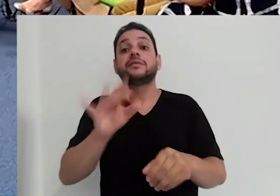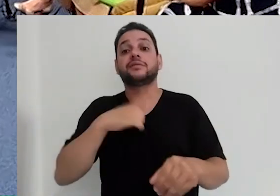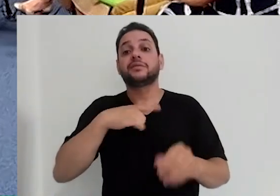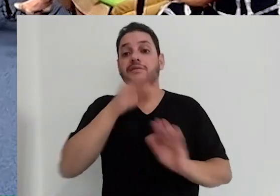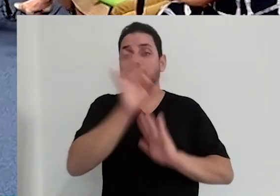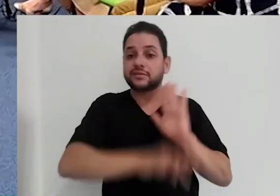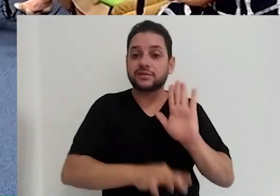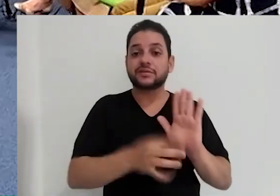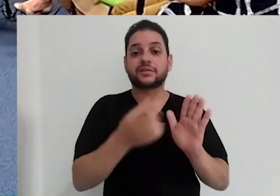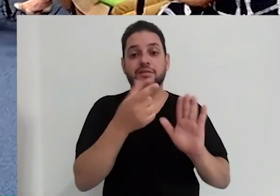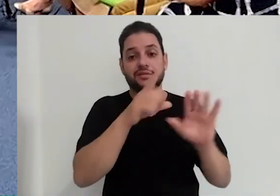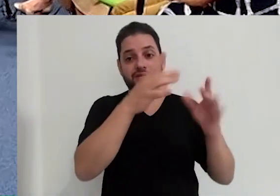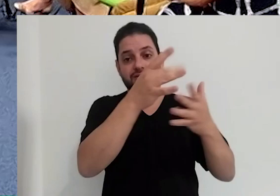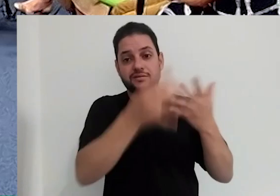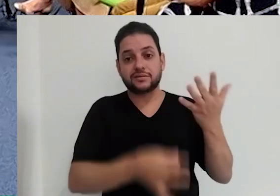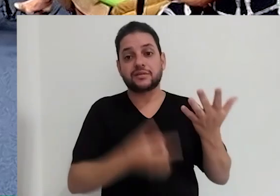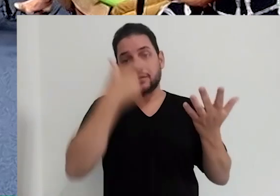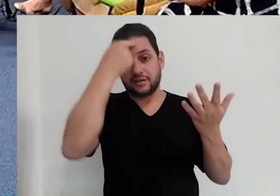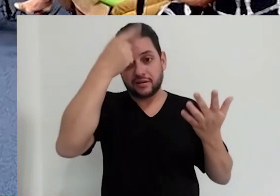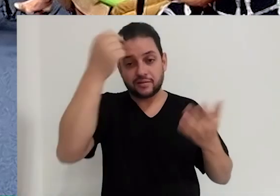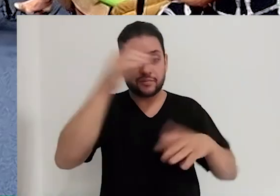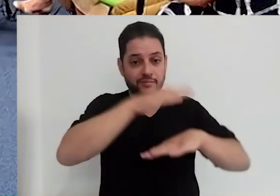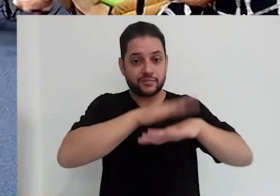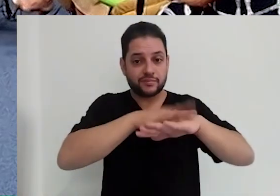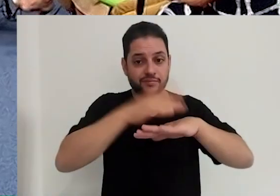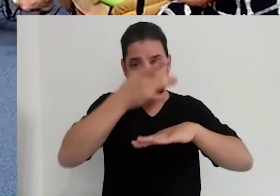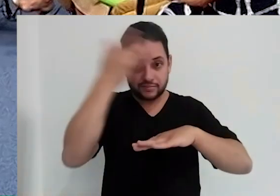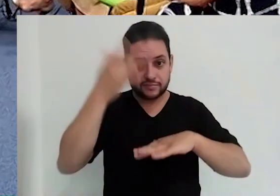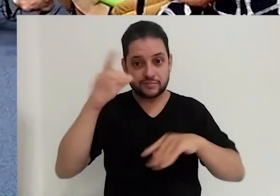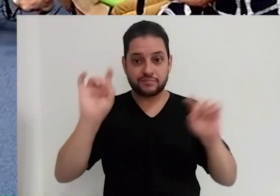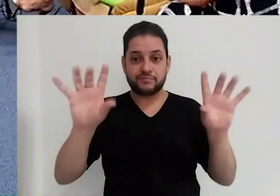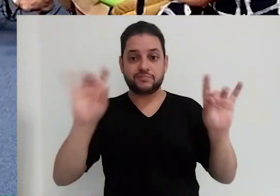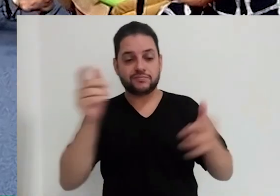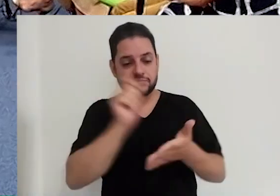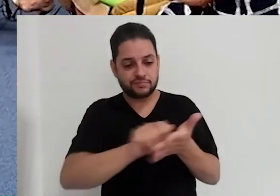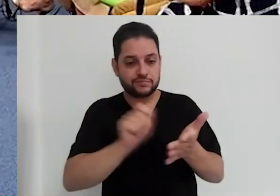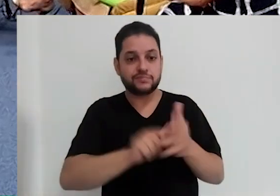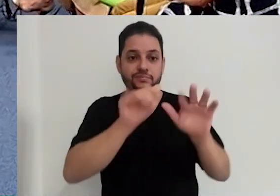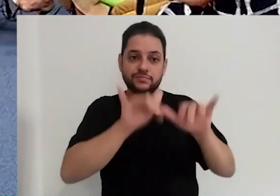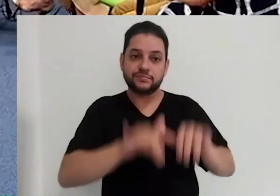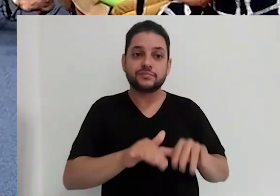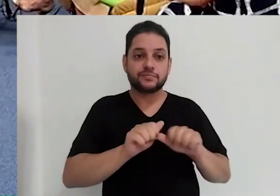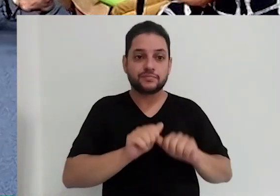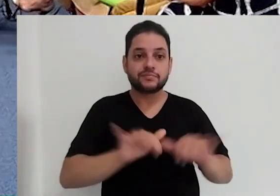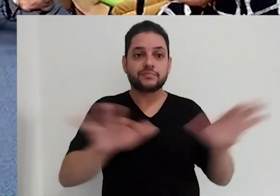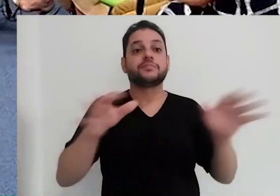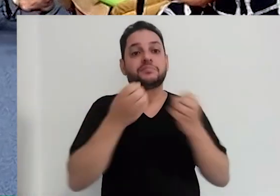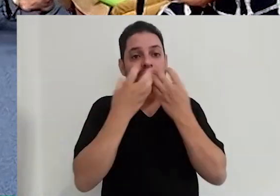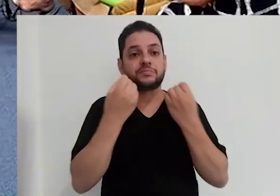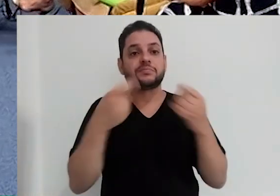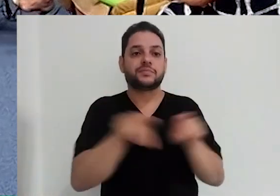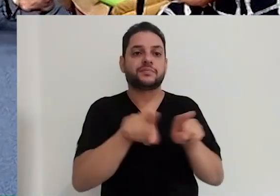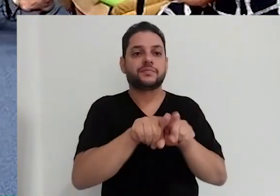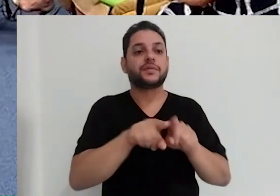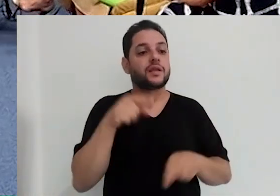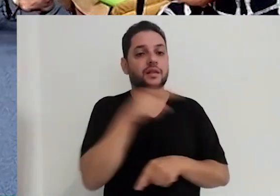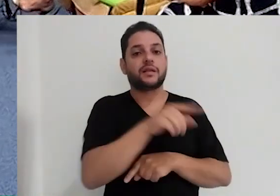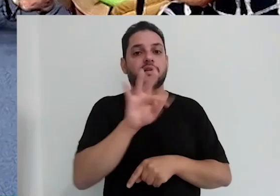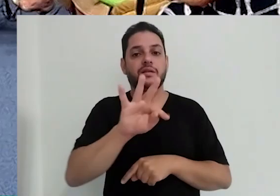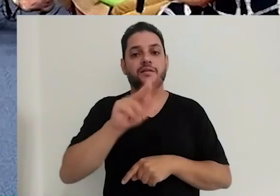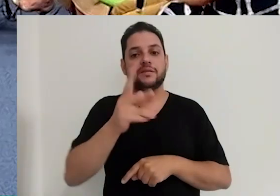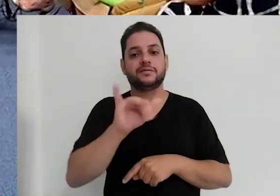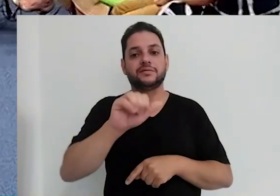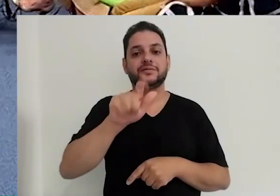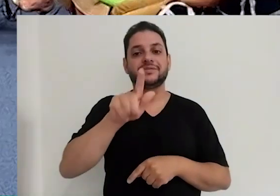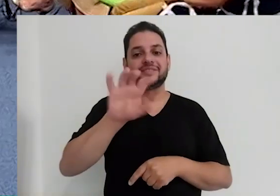por pessoas eh especializadas e teve muito essa repercussão também muito interessante que o o Thiago ficou super contente eu vou contar para ele que vocês